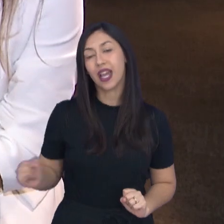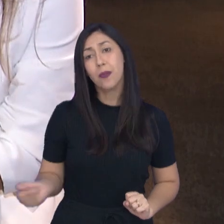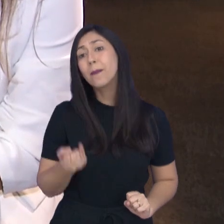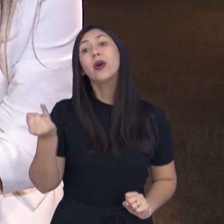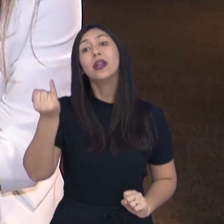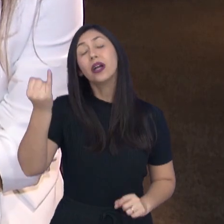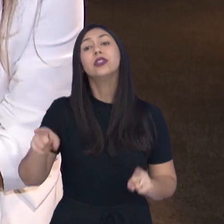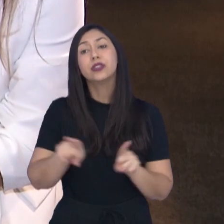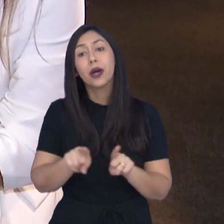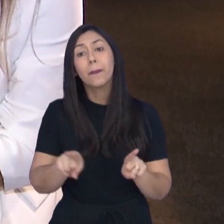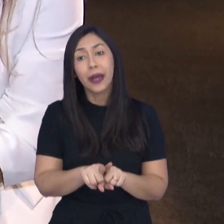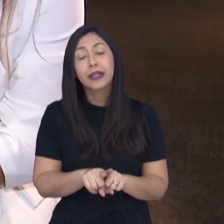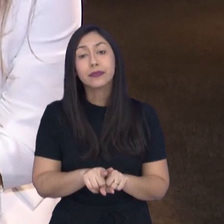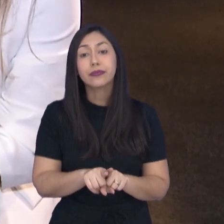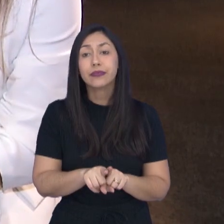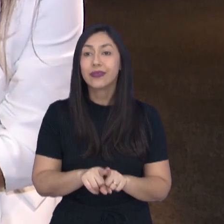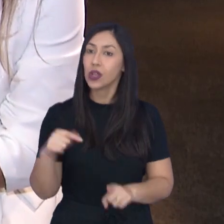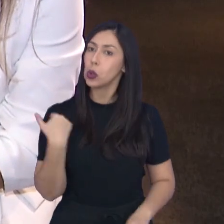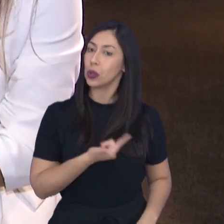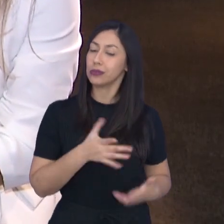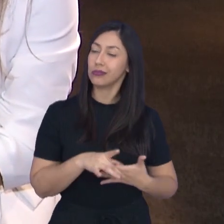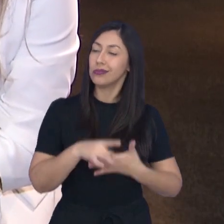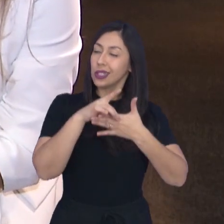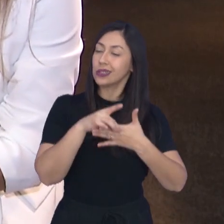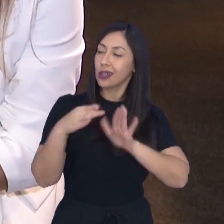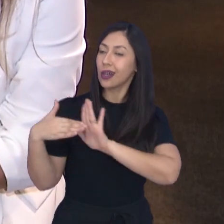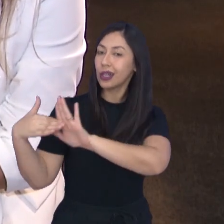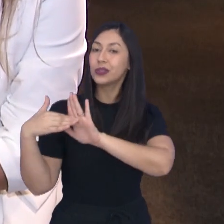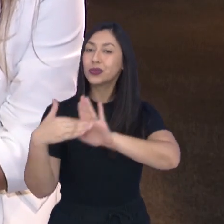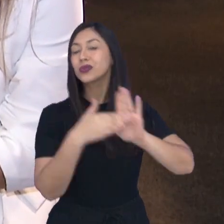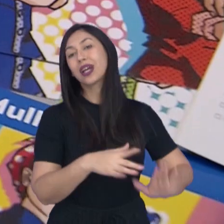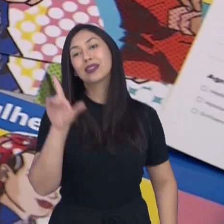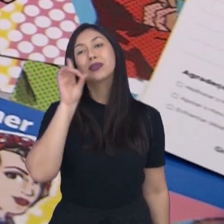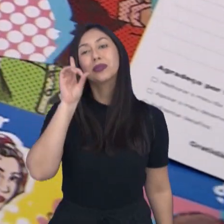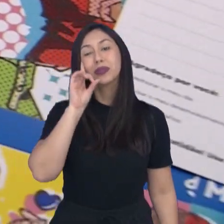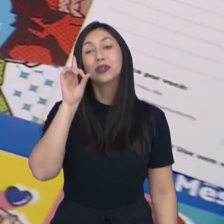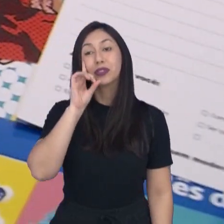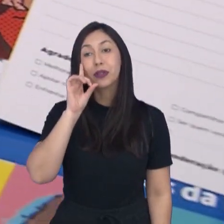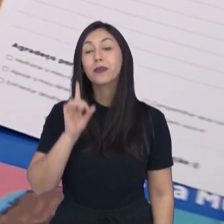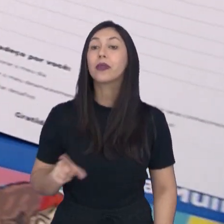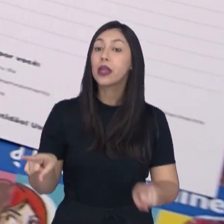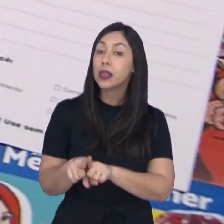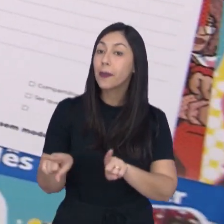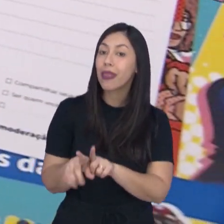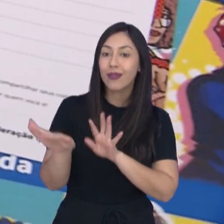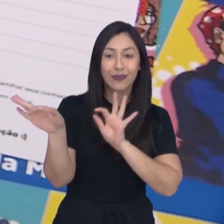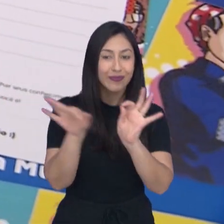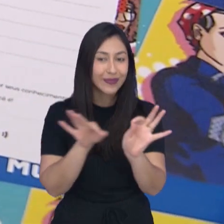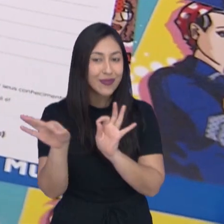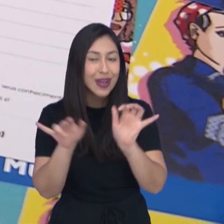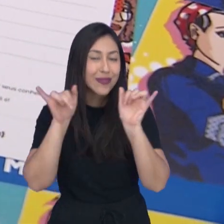bacana, vindo também da nossa autoliderança, né? Para o dia a dia, para as práticas que a gente tem. Além disso, a gente está preparando uma novidade